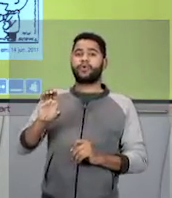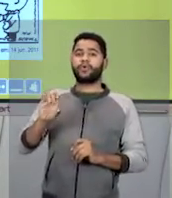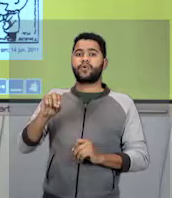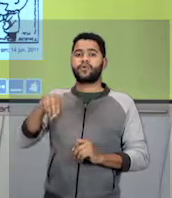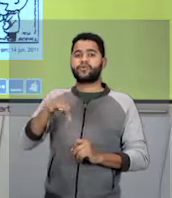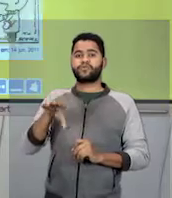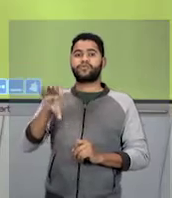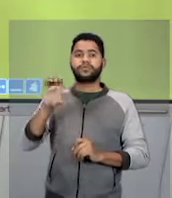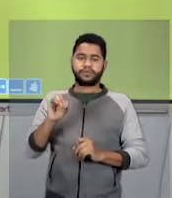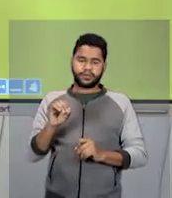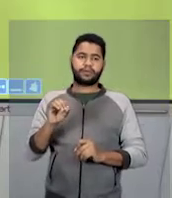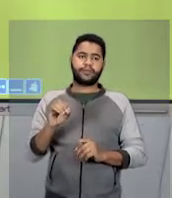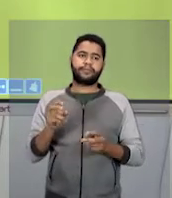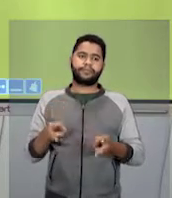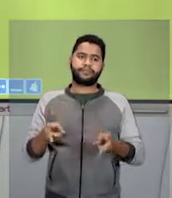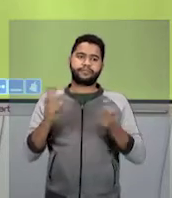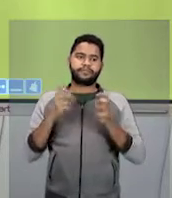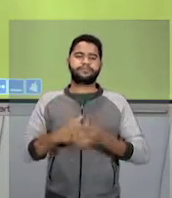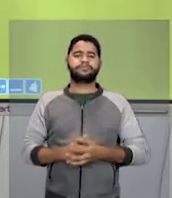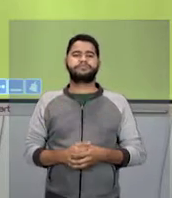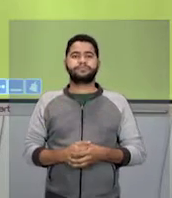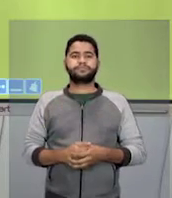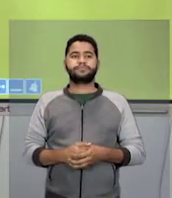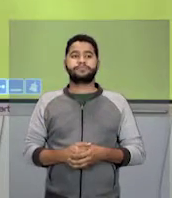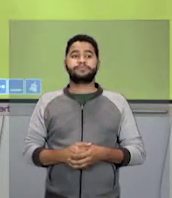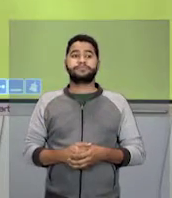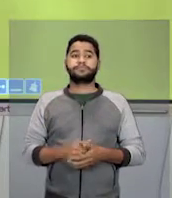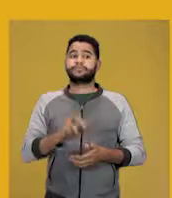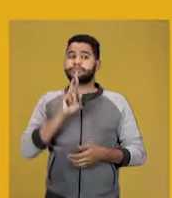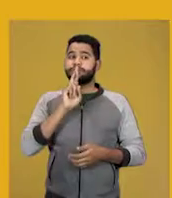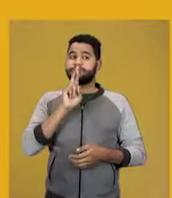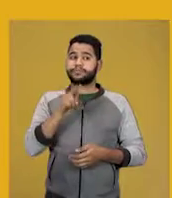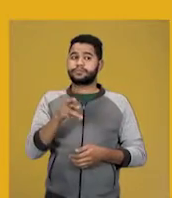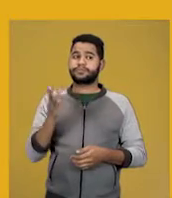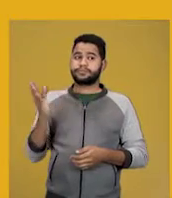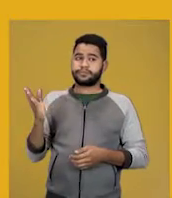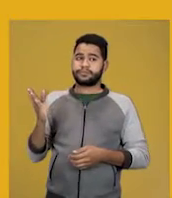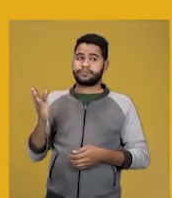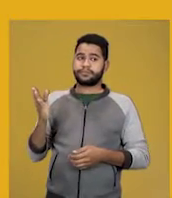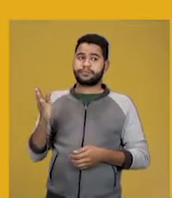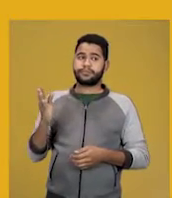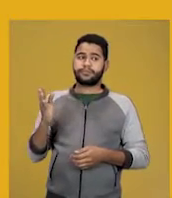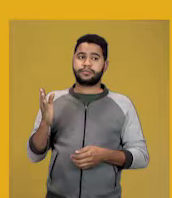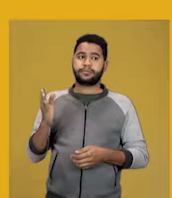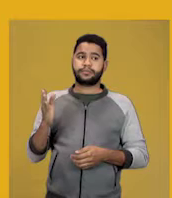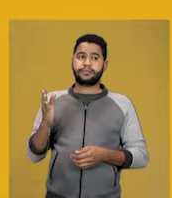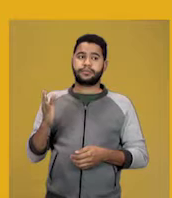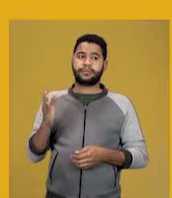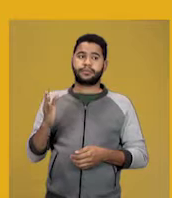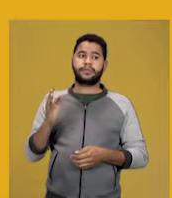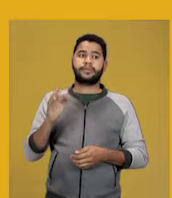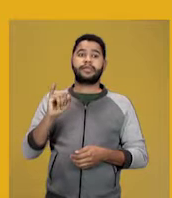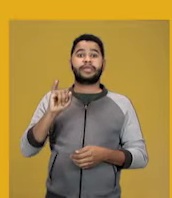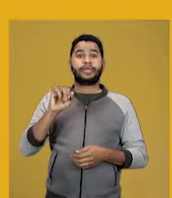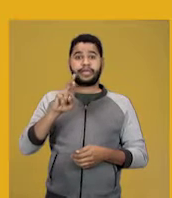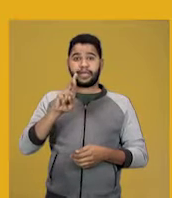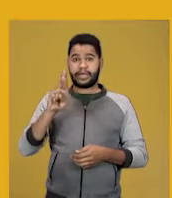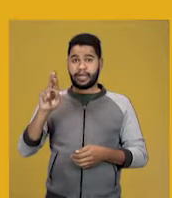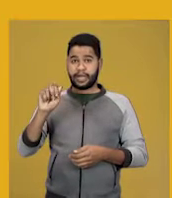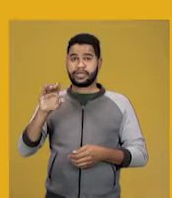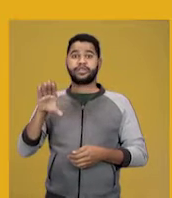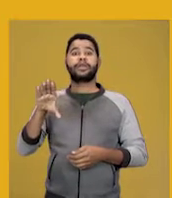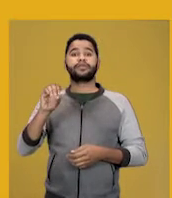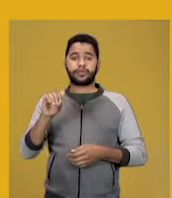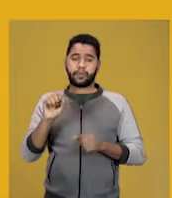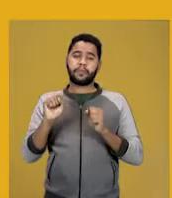entender isso, perceber isso também. Tá? Então, a nossa resposta é a radiação ou irradiação, que também